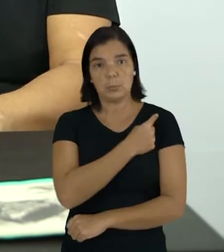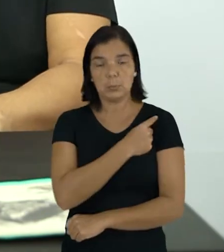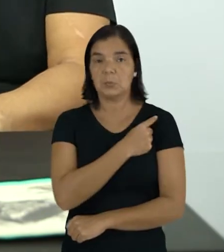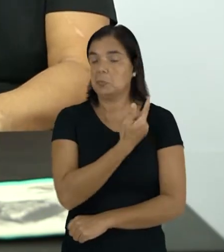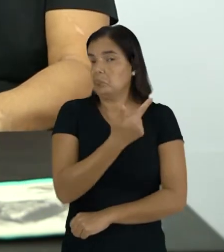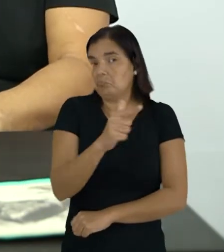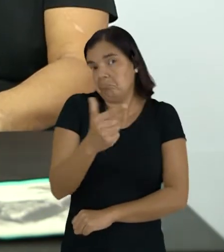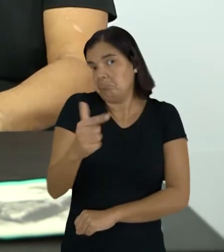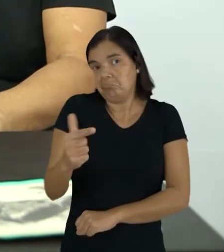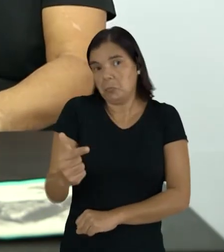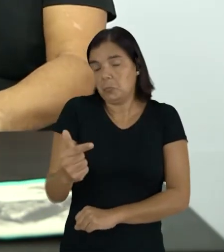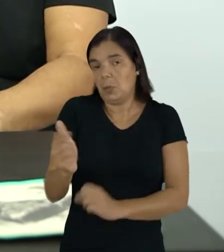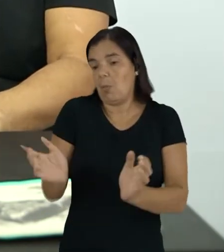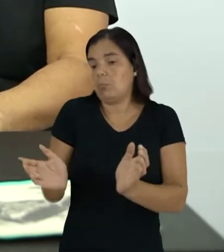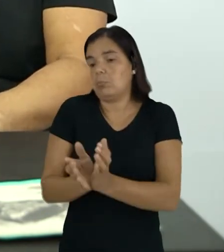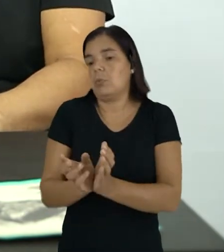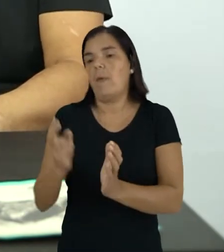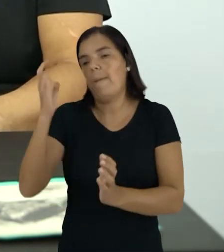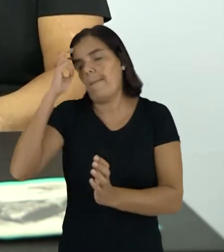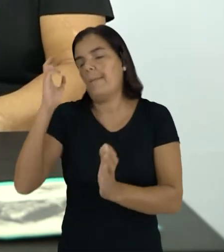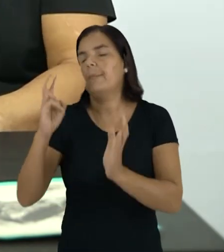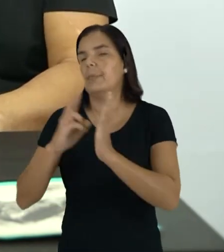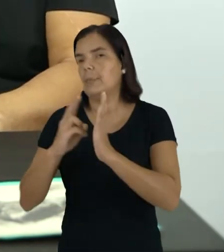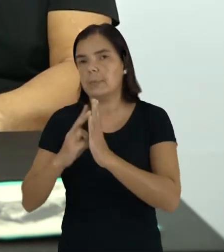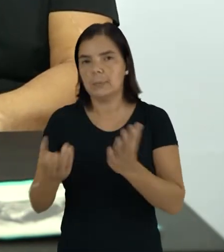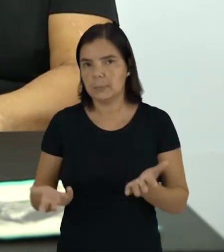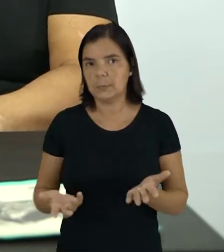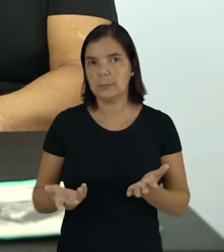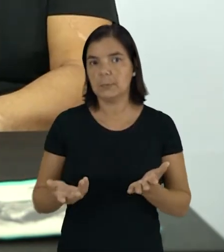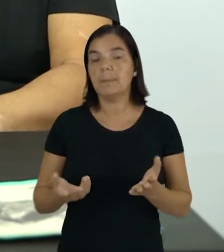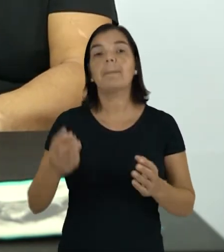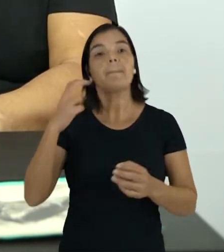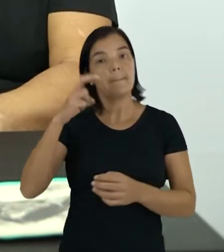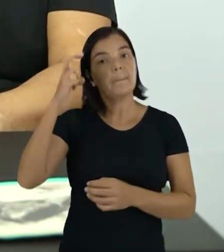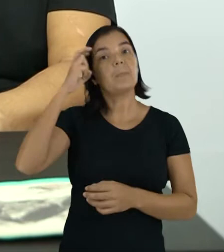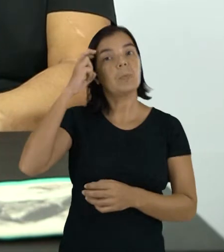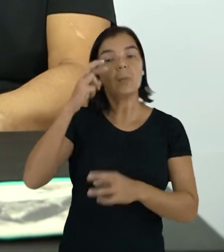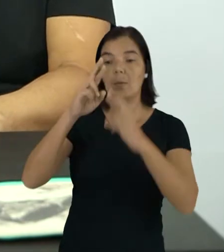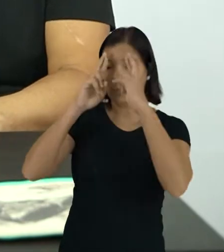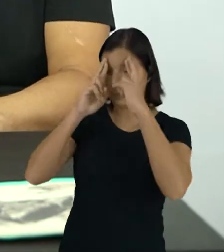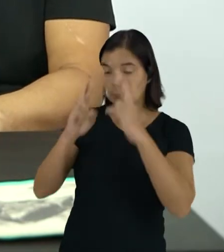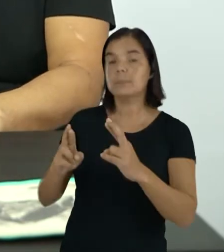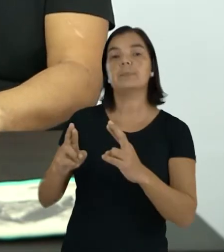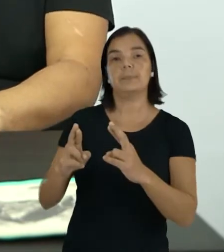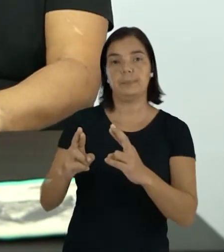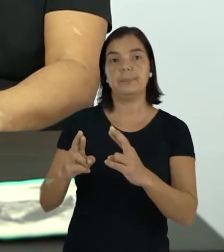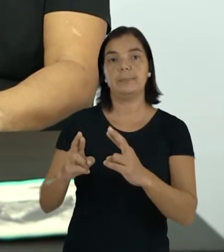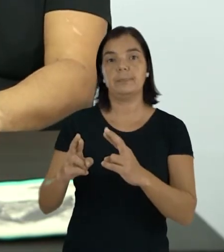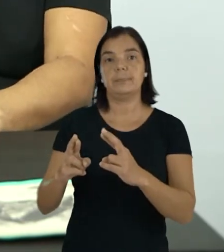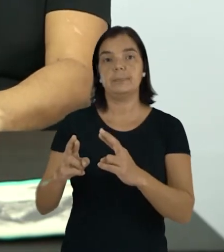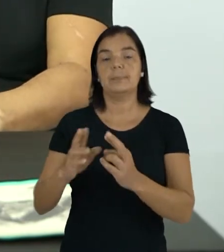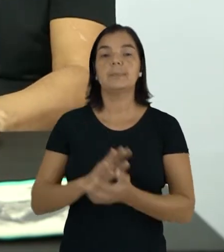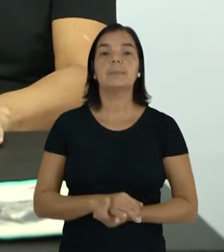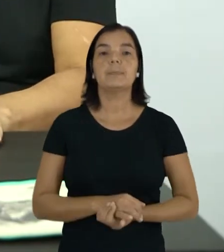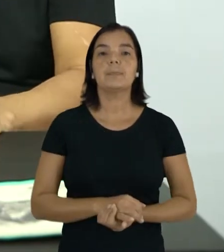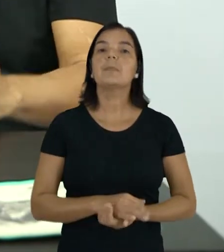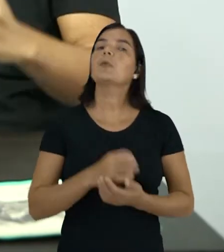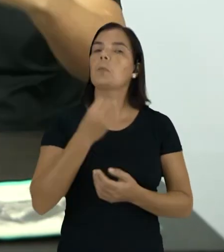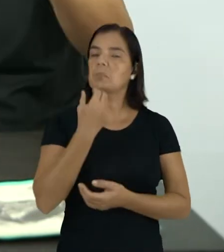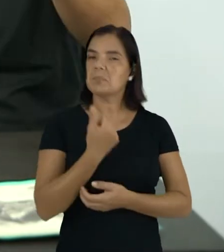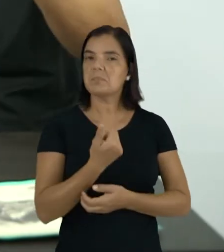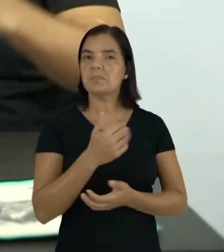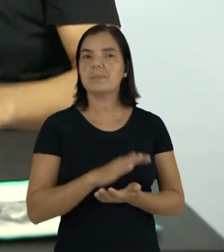não estamos enquadrados na cultura indígena. Essa cultura deve ser respeitada, né? Muito